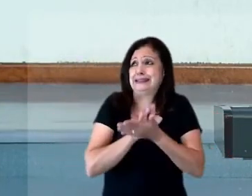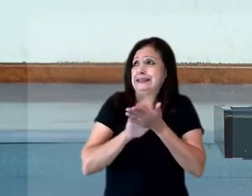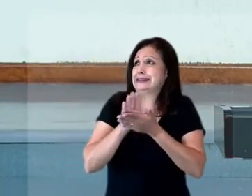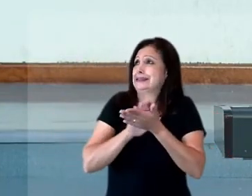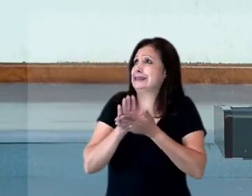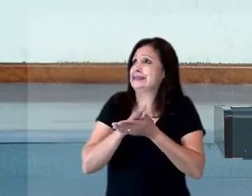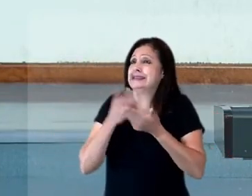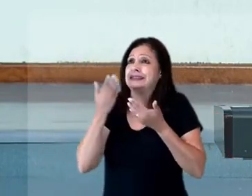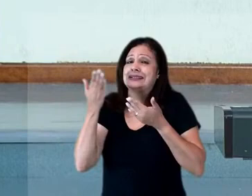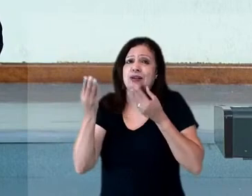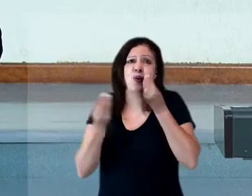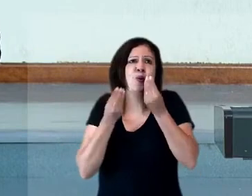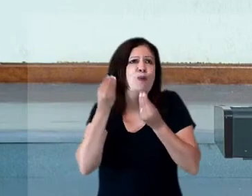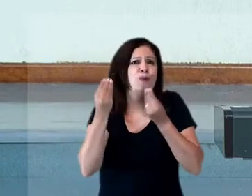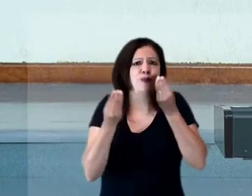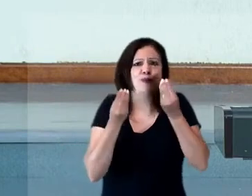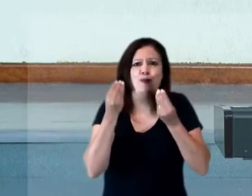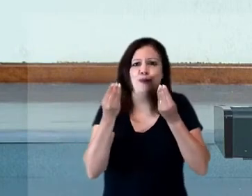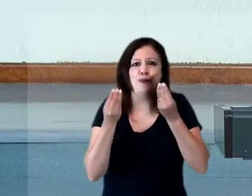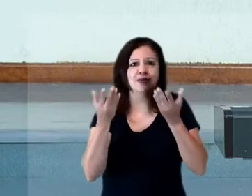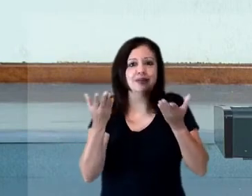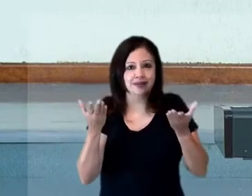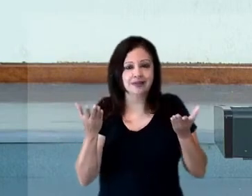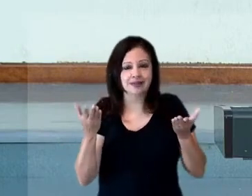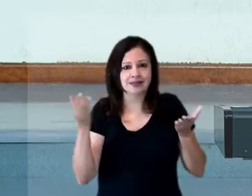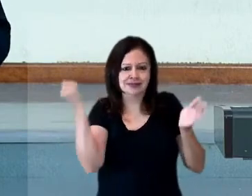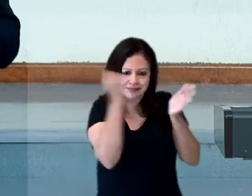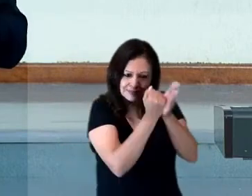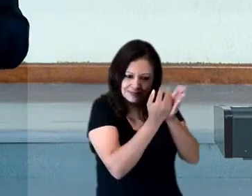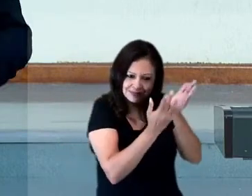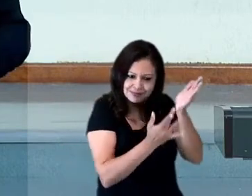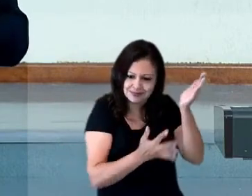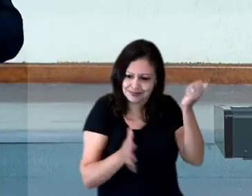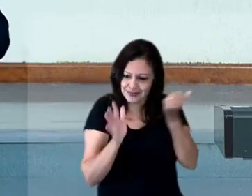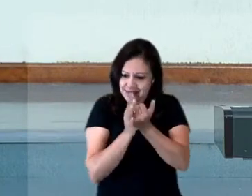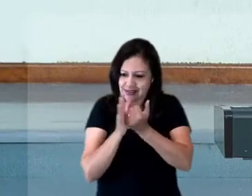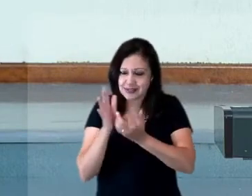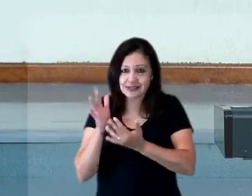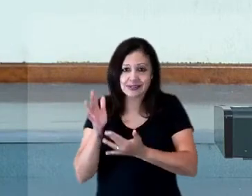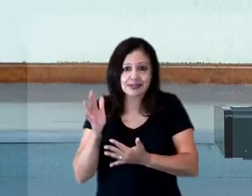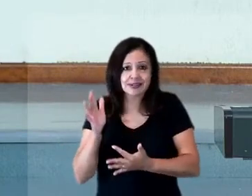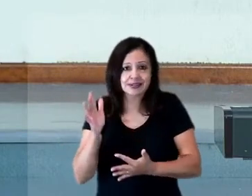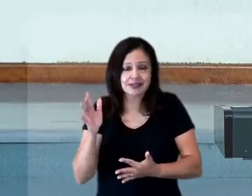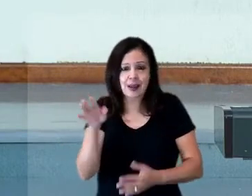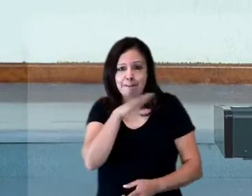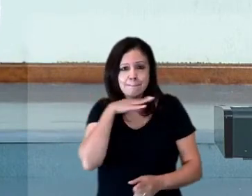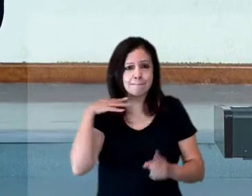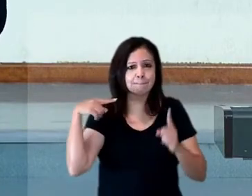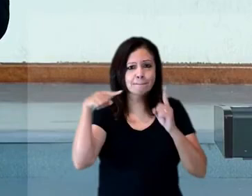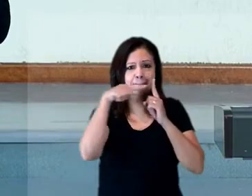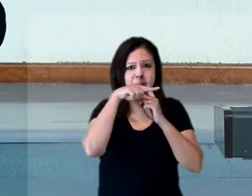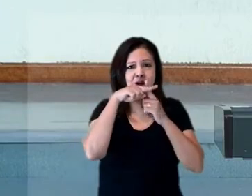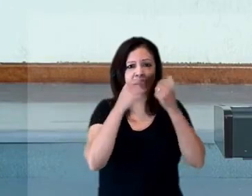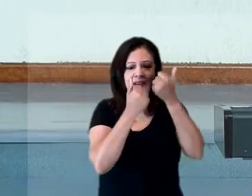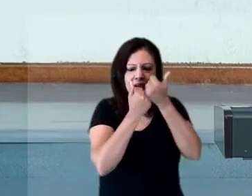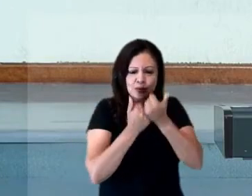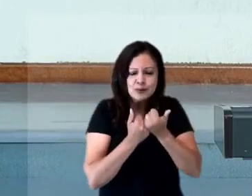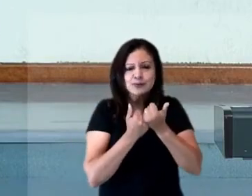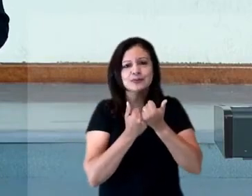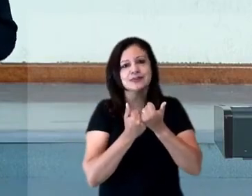que Jesus fez por mim e por você. Assim, Cristo nos amou, morrendo em nosso